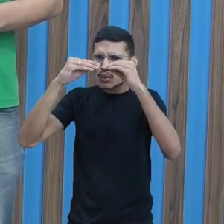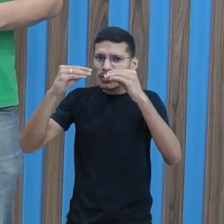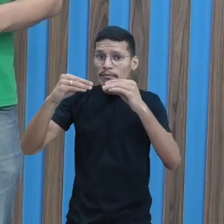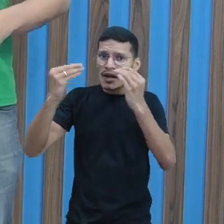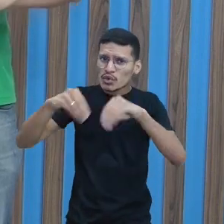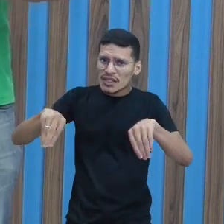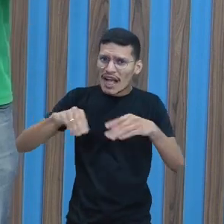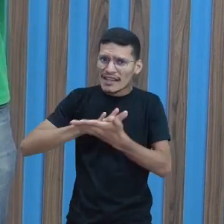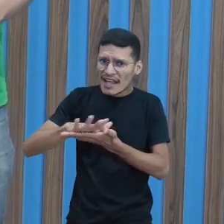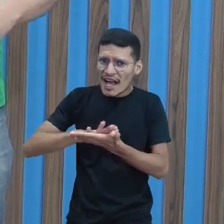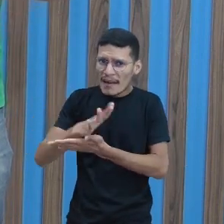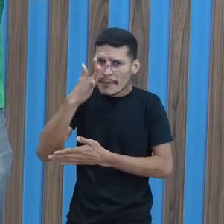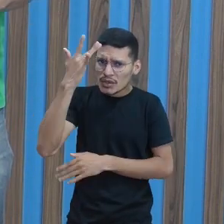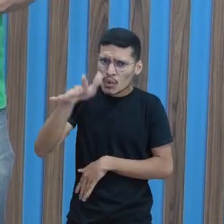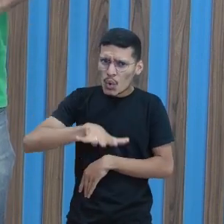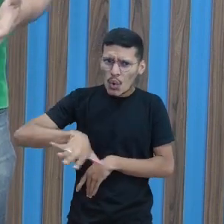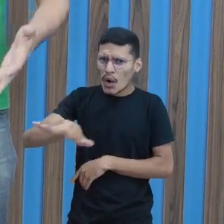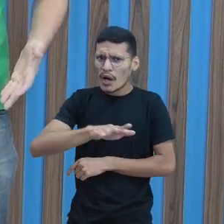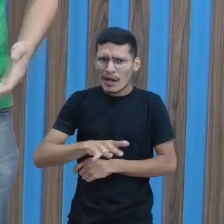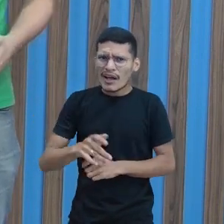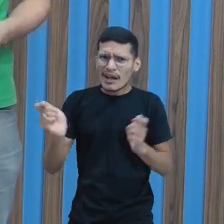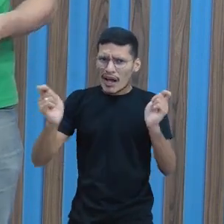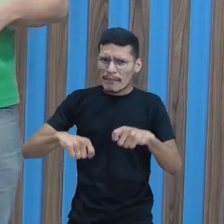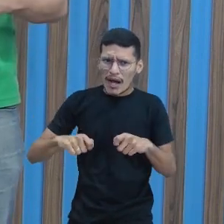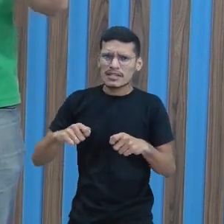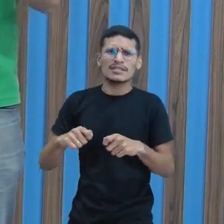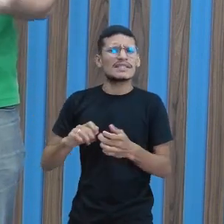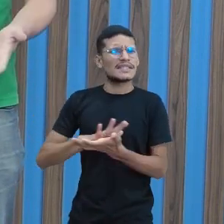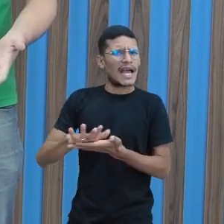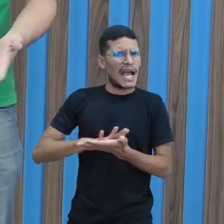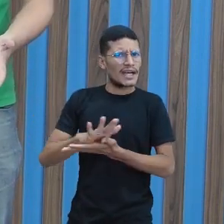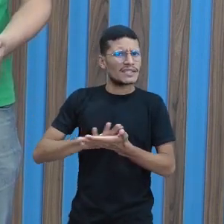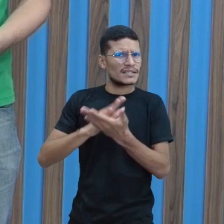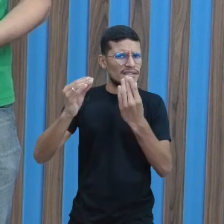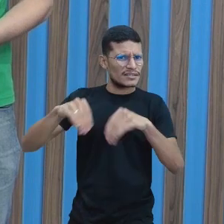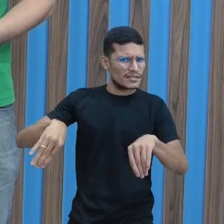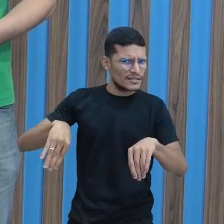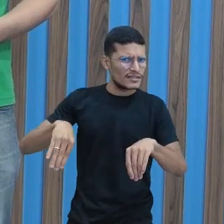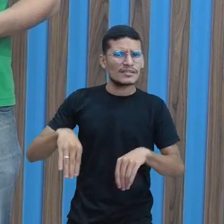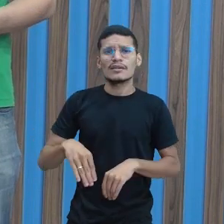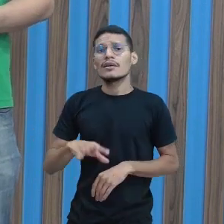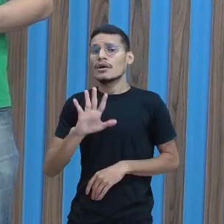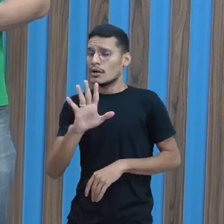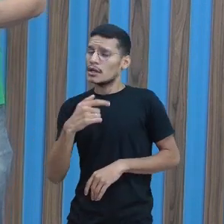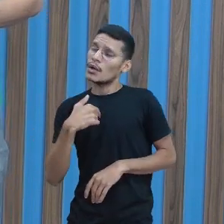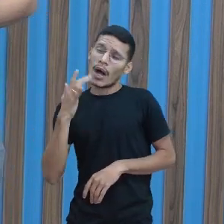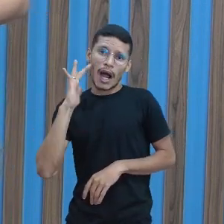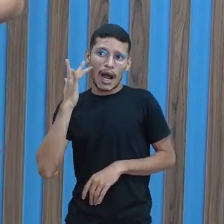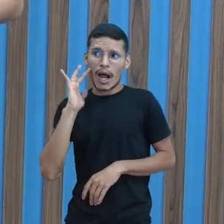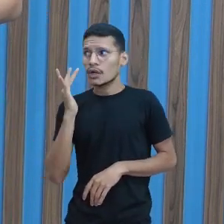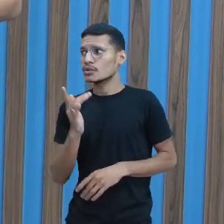ninguém? Será que isso poderia ser feito sem que pudesse gerar algum tipo de conflito? Não me parece